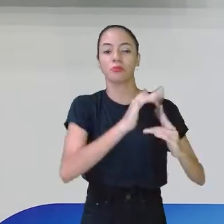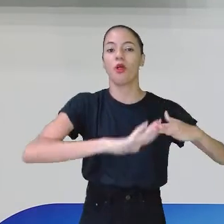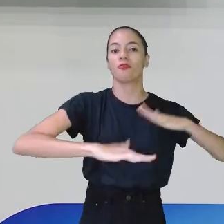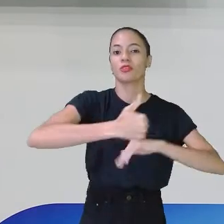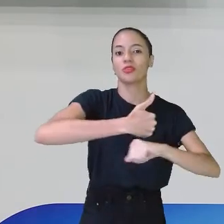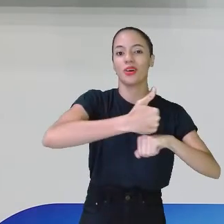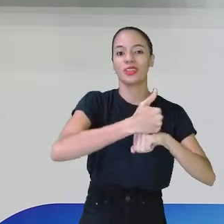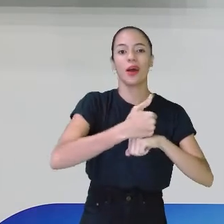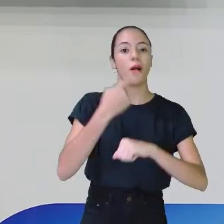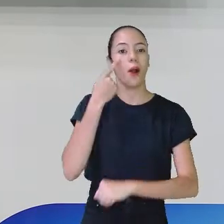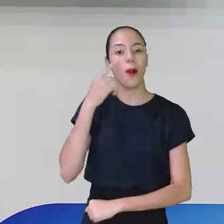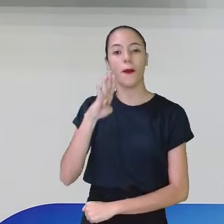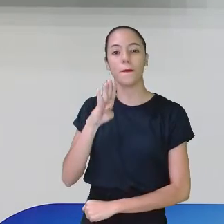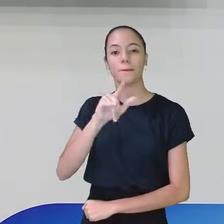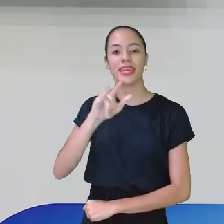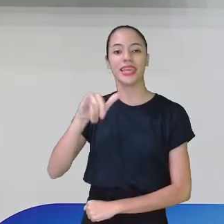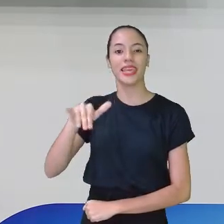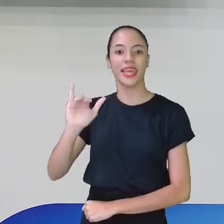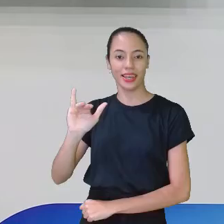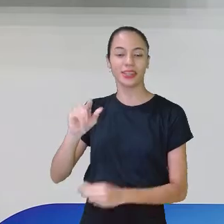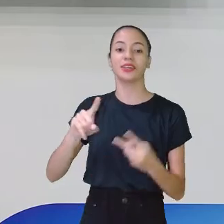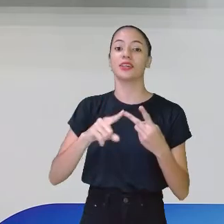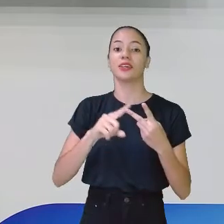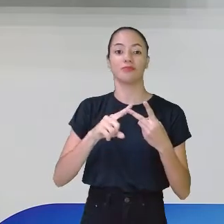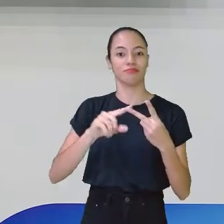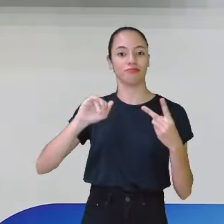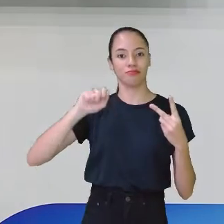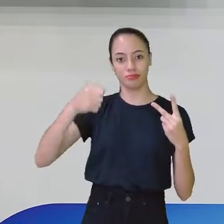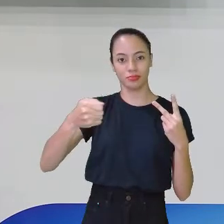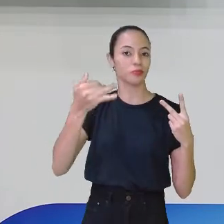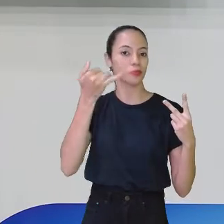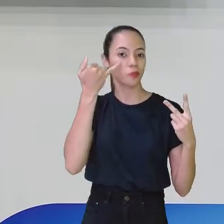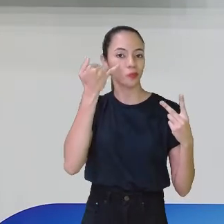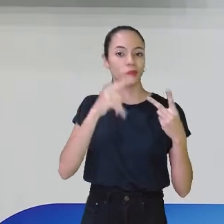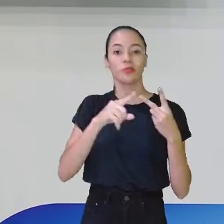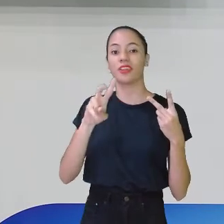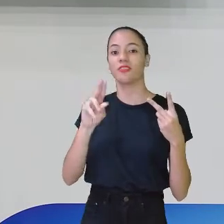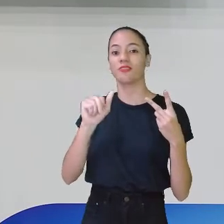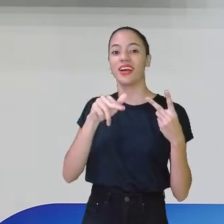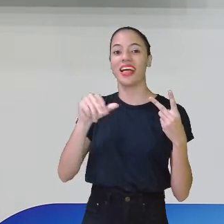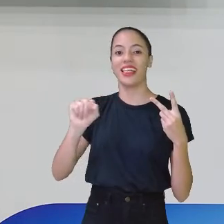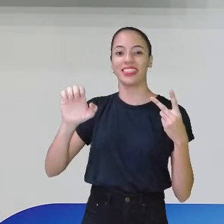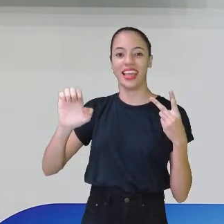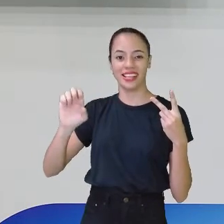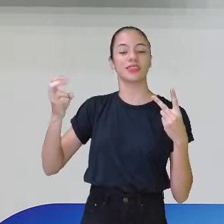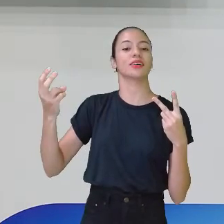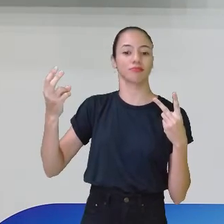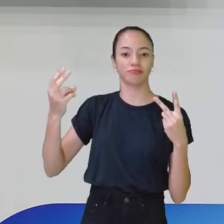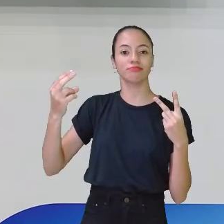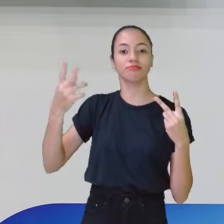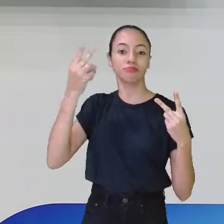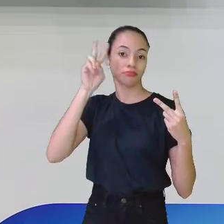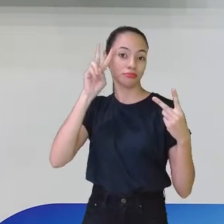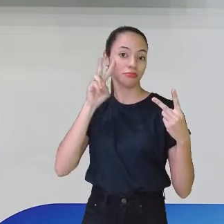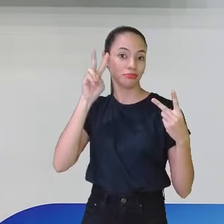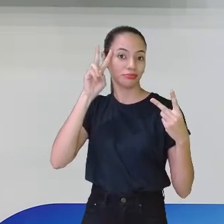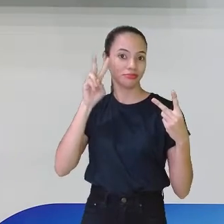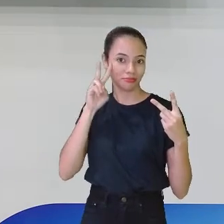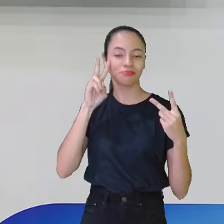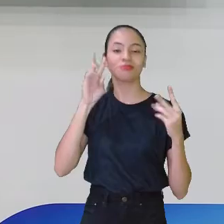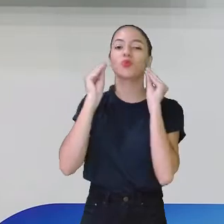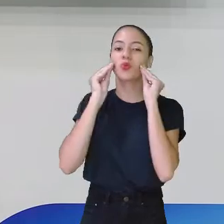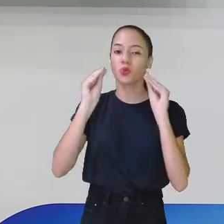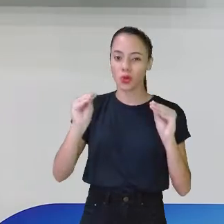ó, um beijo grande. Vanessa também, minha xará, olha, beijo grande também, Van.